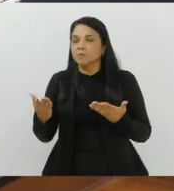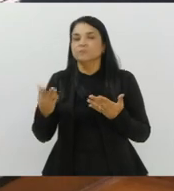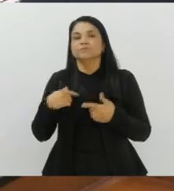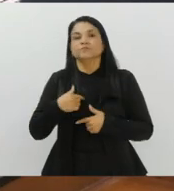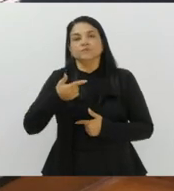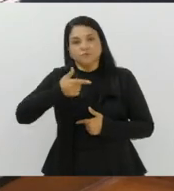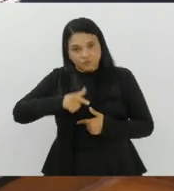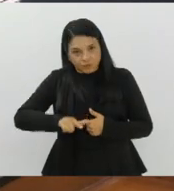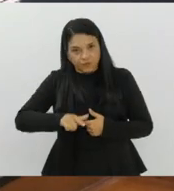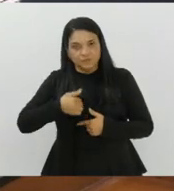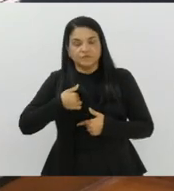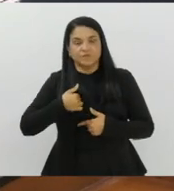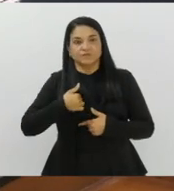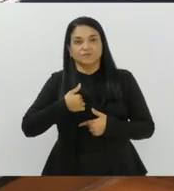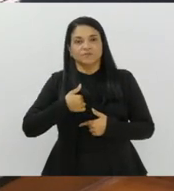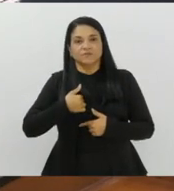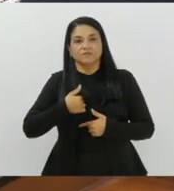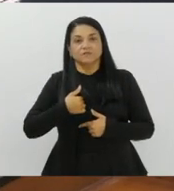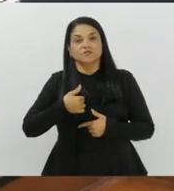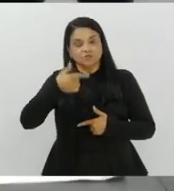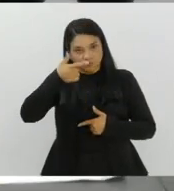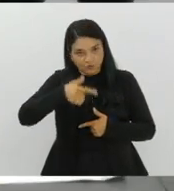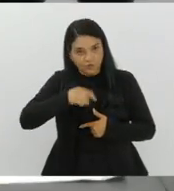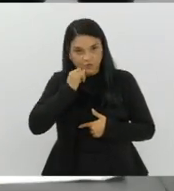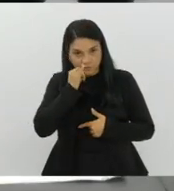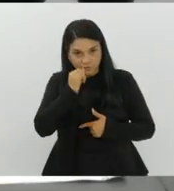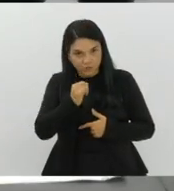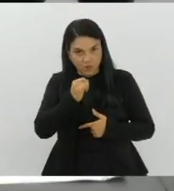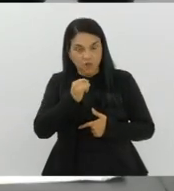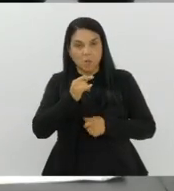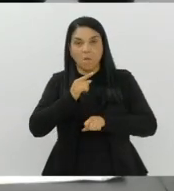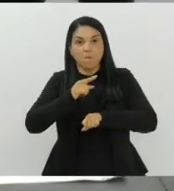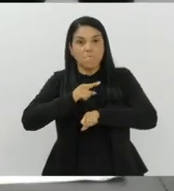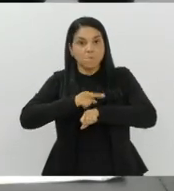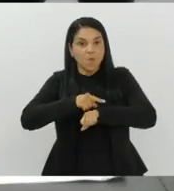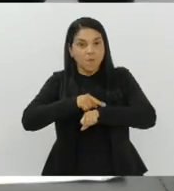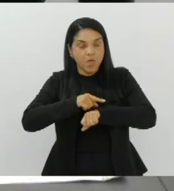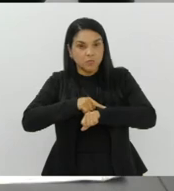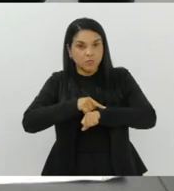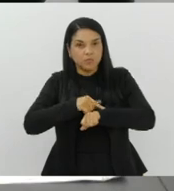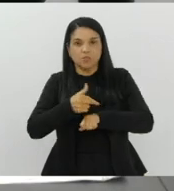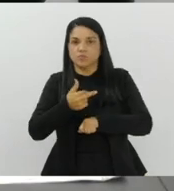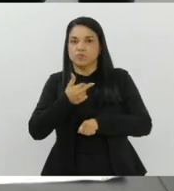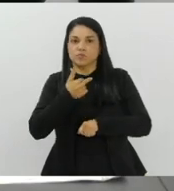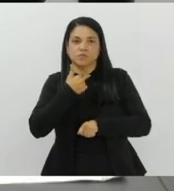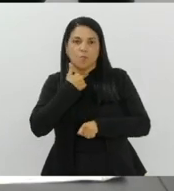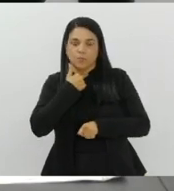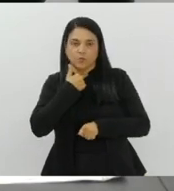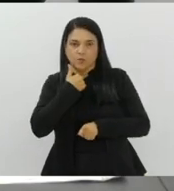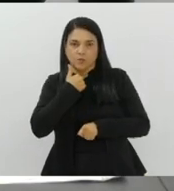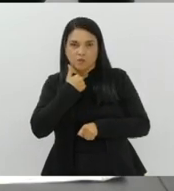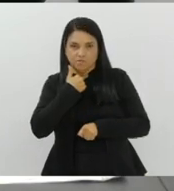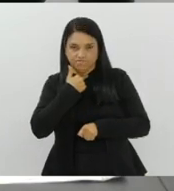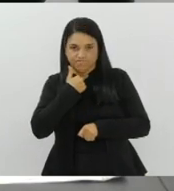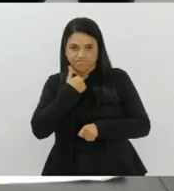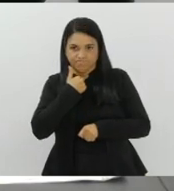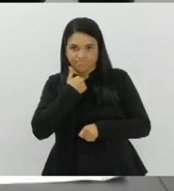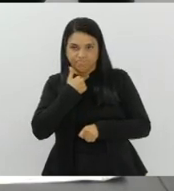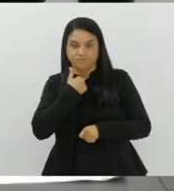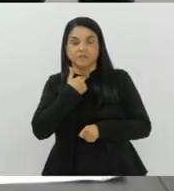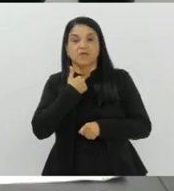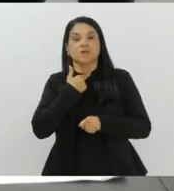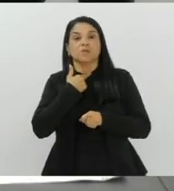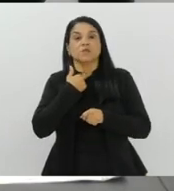uma vez. Vou repetir, em nenhum momento nós não poderíamos fazer o que eu pedi ao deputado Júlio, está escrito inclusive no WhatsApp,